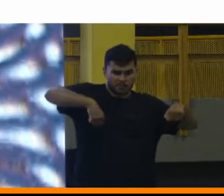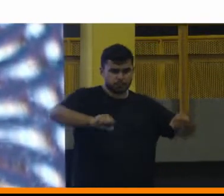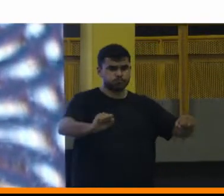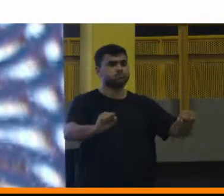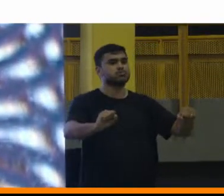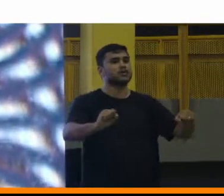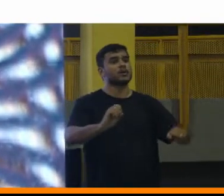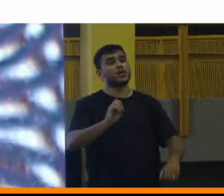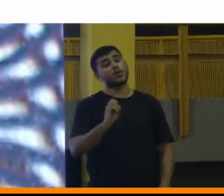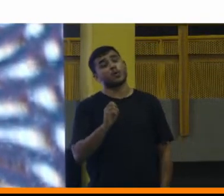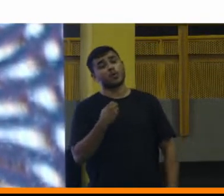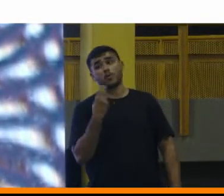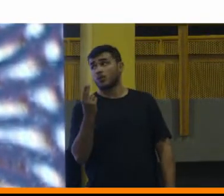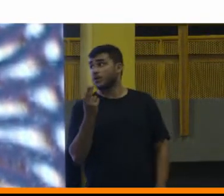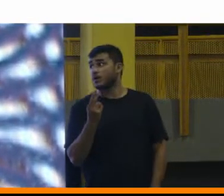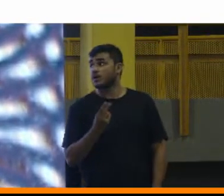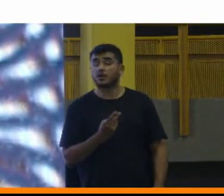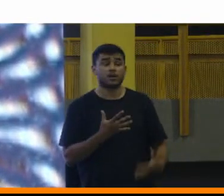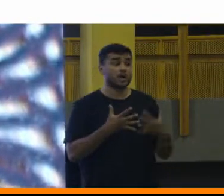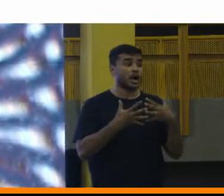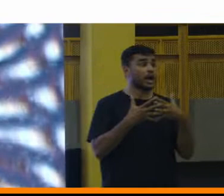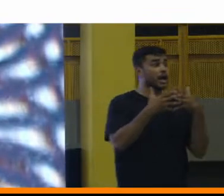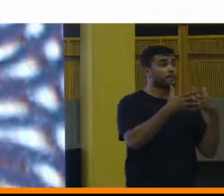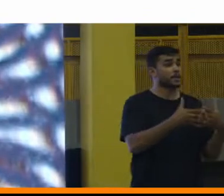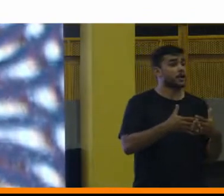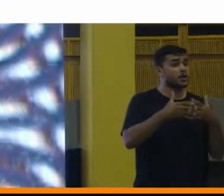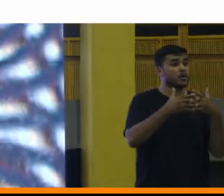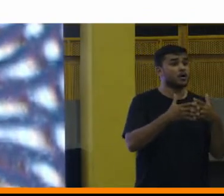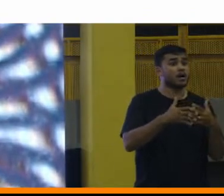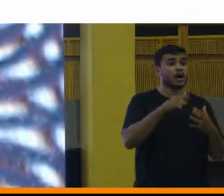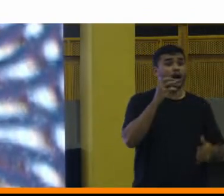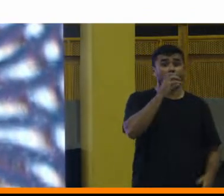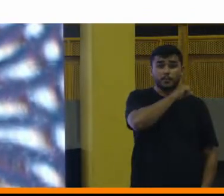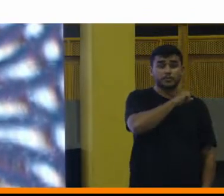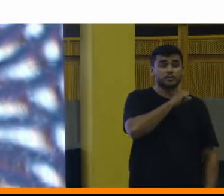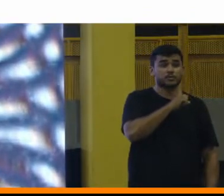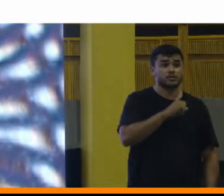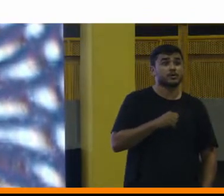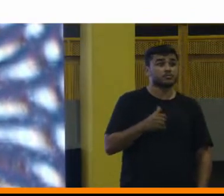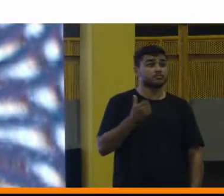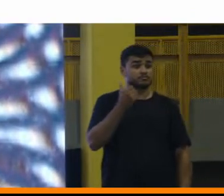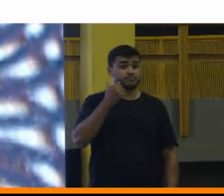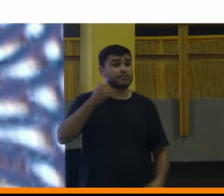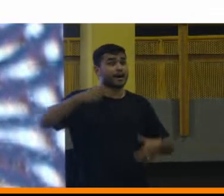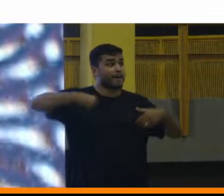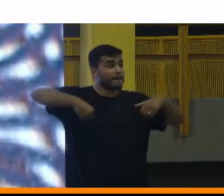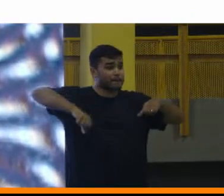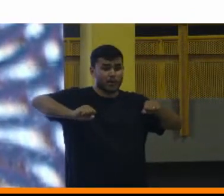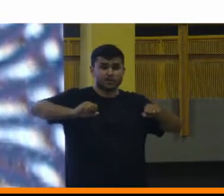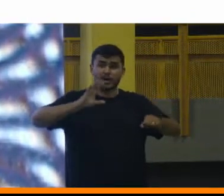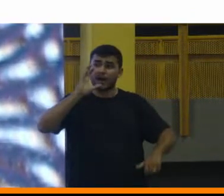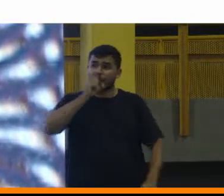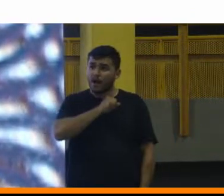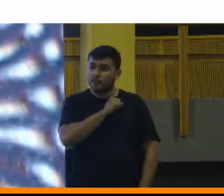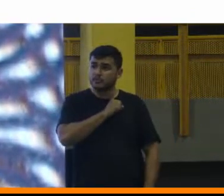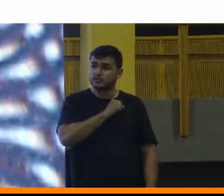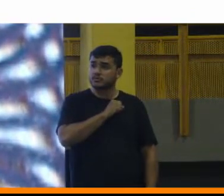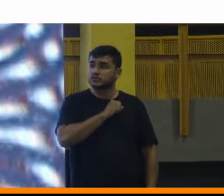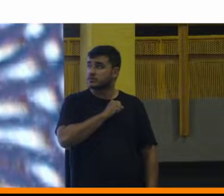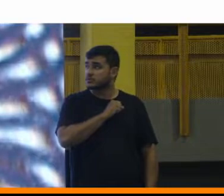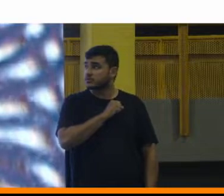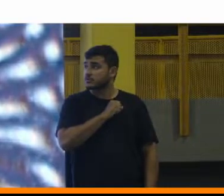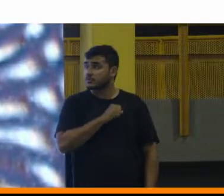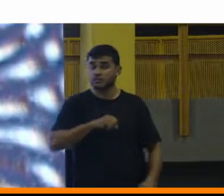ou acelerar um caminhão? A moto. Muito fácil acelerar uma moto. Você bota